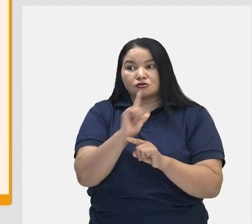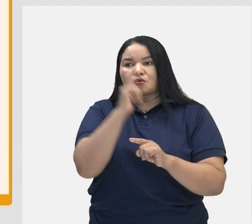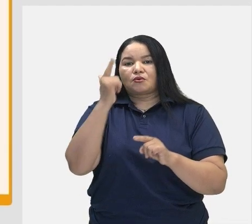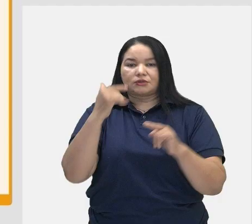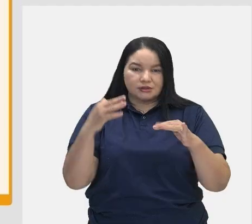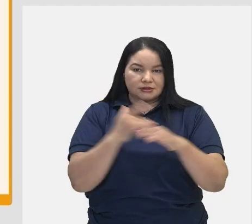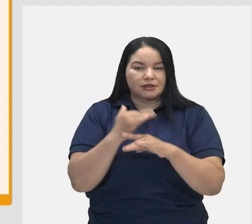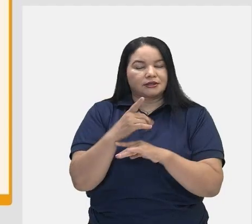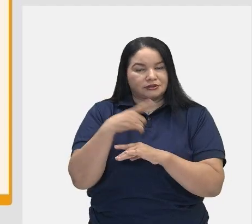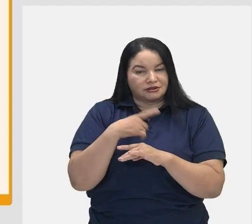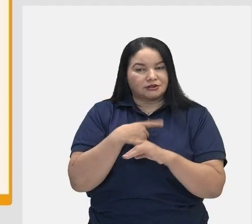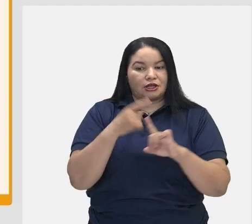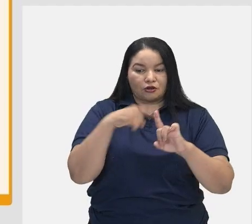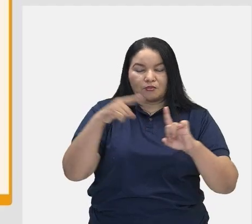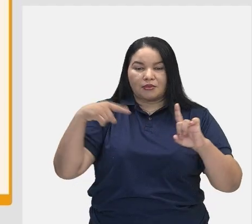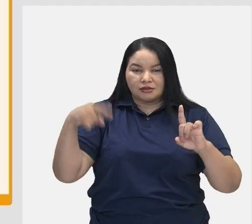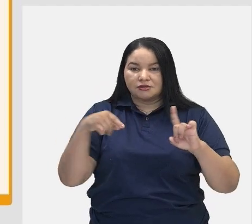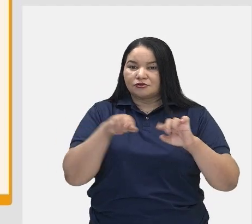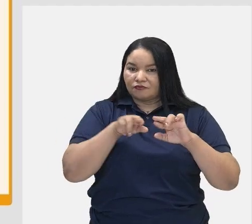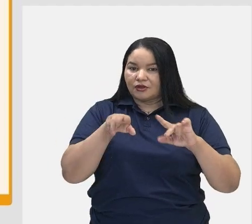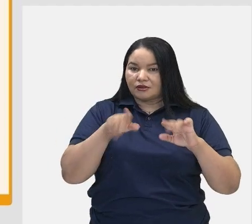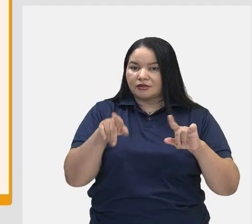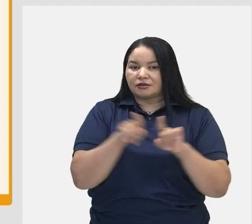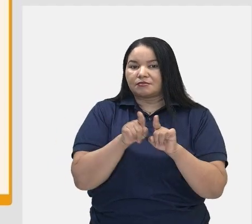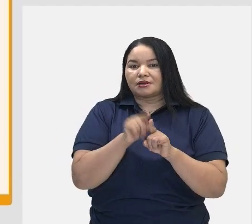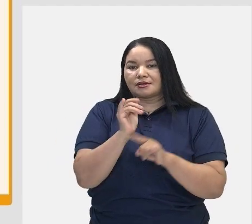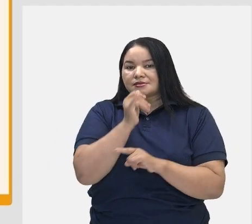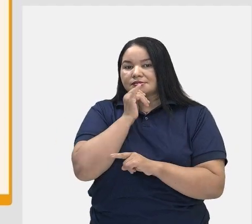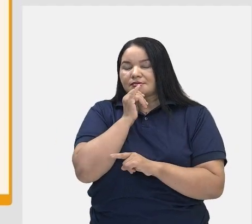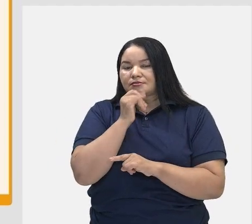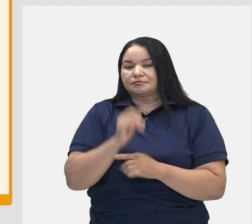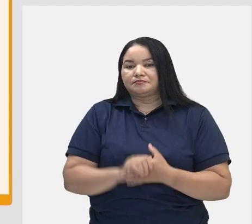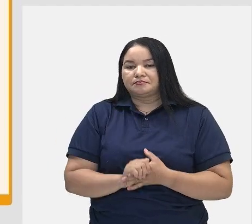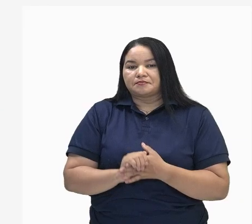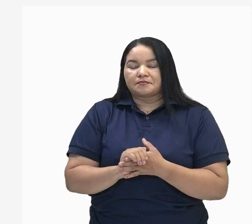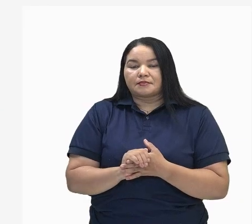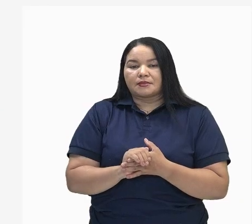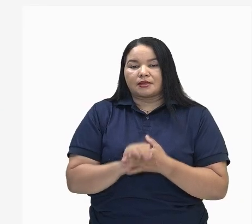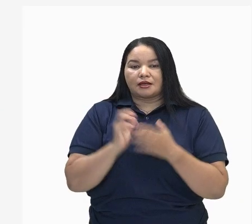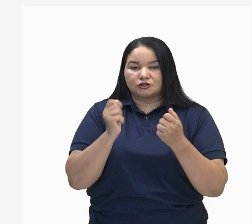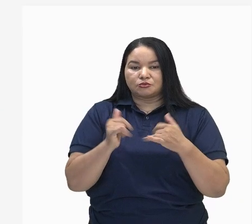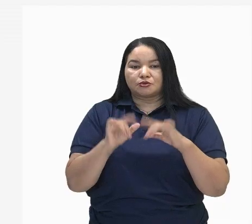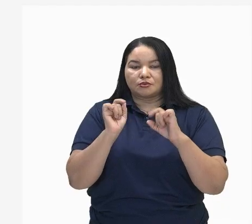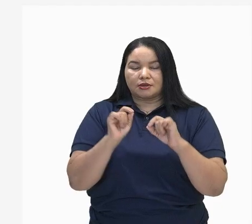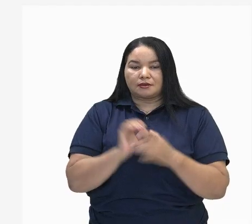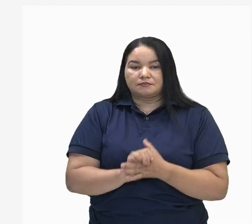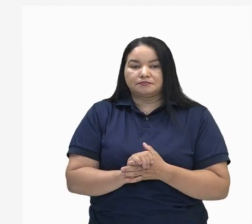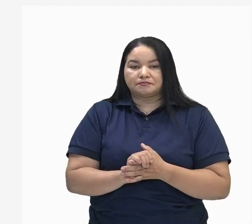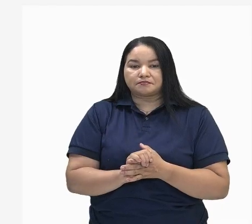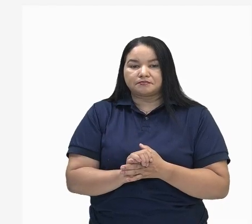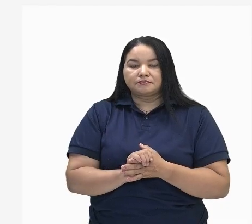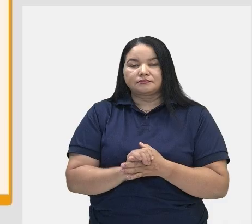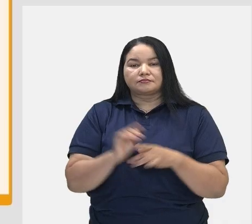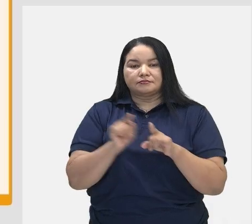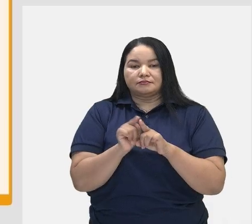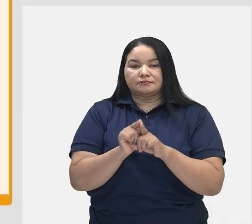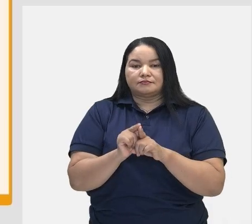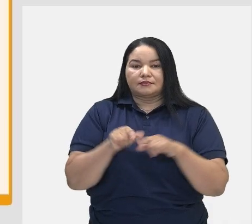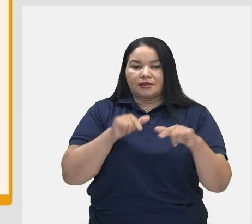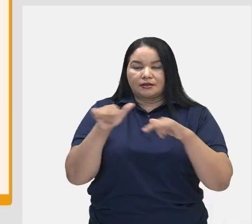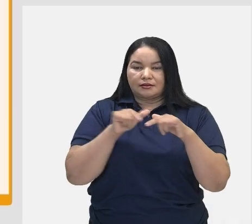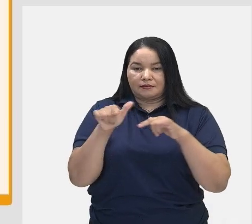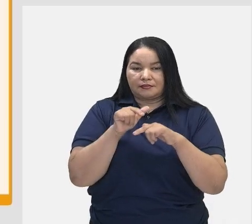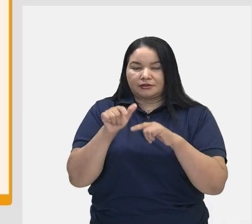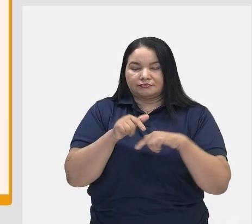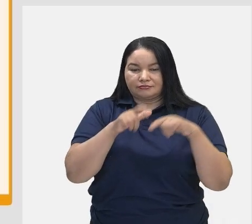Por exemplo, no nosso exemplo aqui que nós citamos, nós vimos ali o efetivo de bovinos por região,